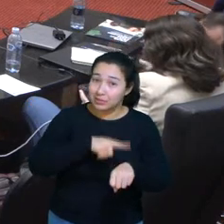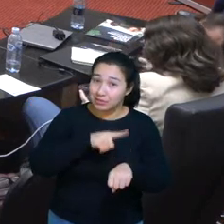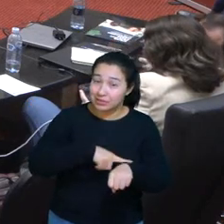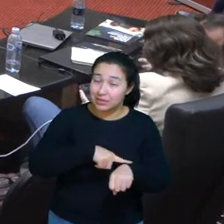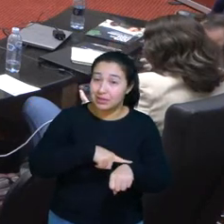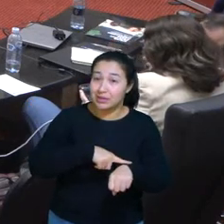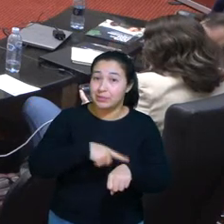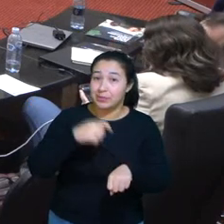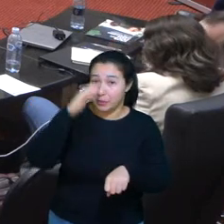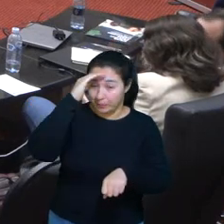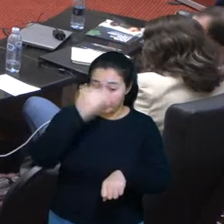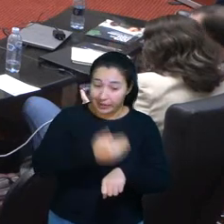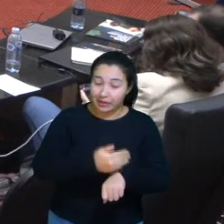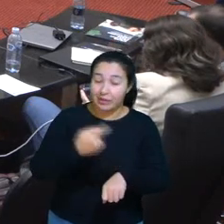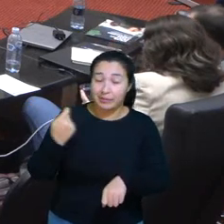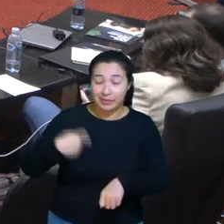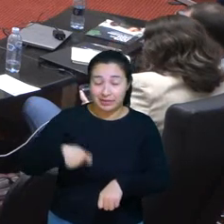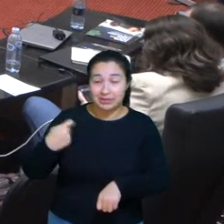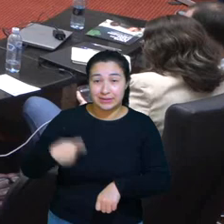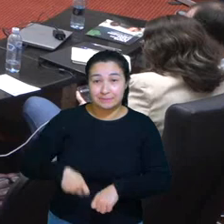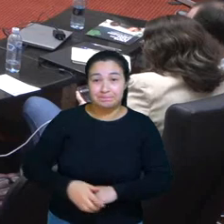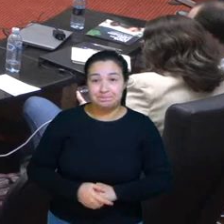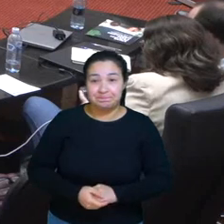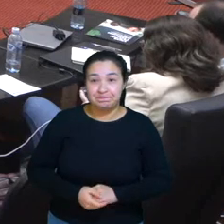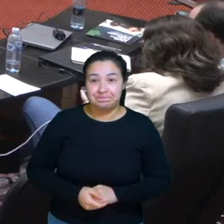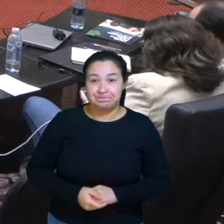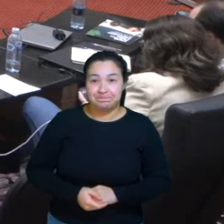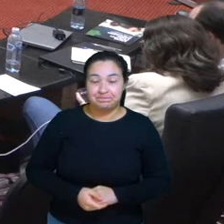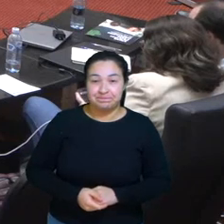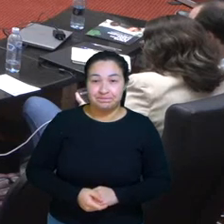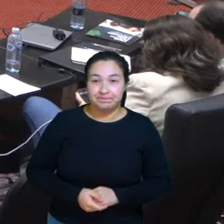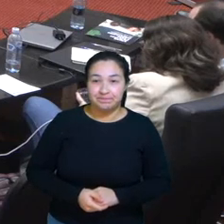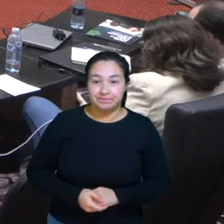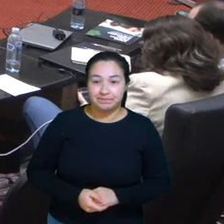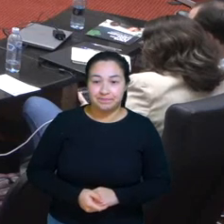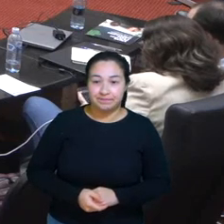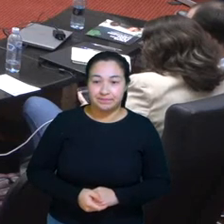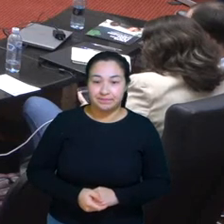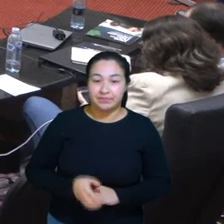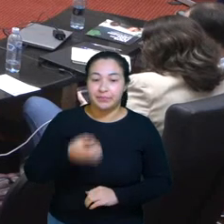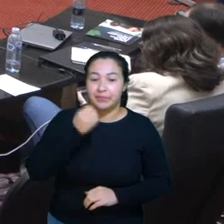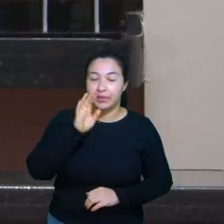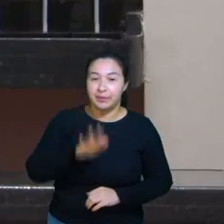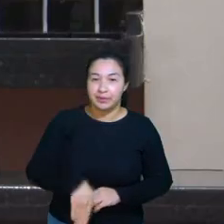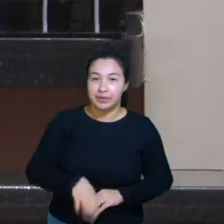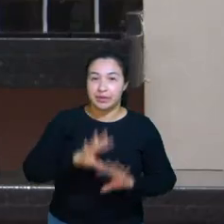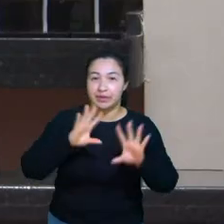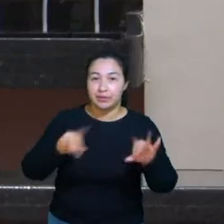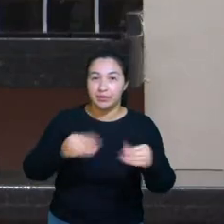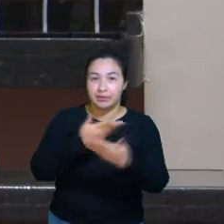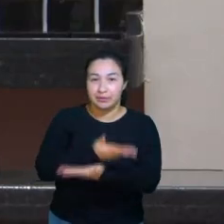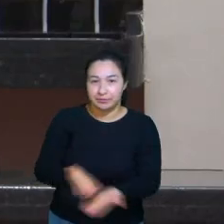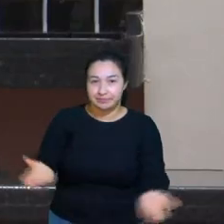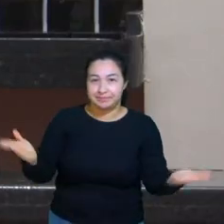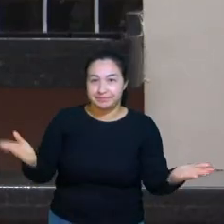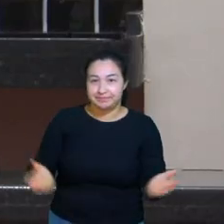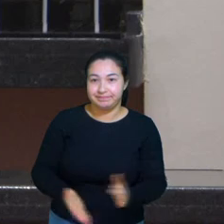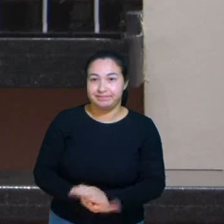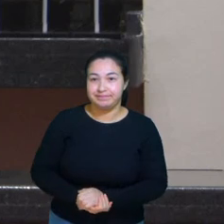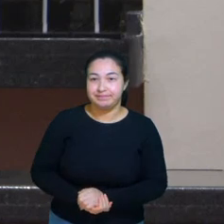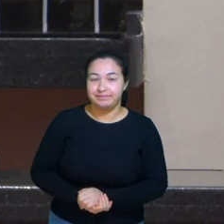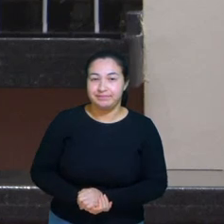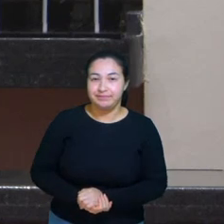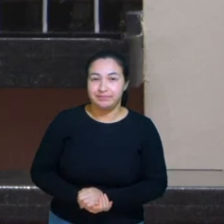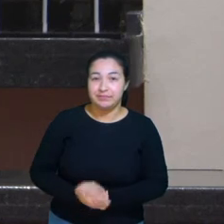próximos Professor eh Boa tarde então a todos e a todas Ah eu